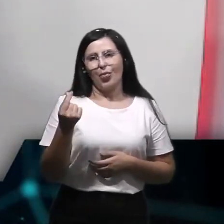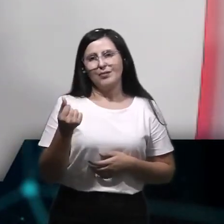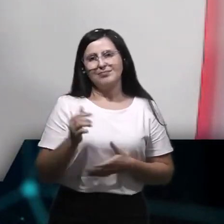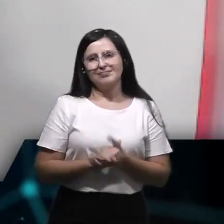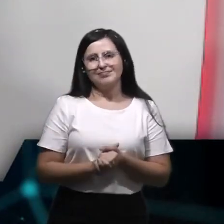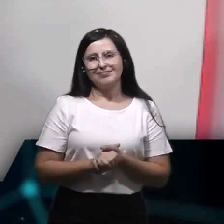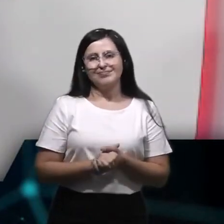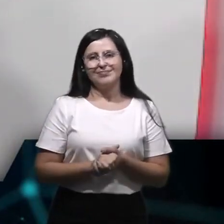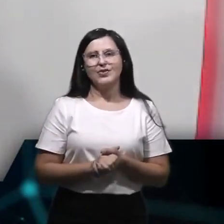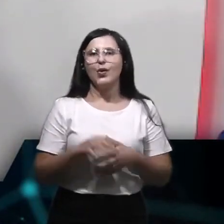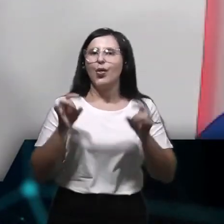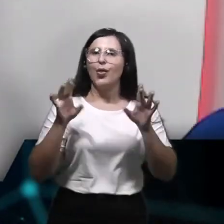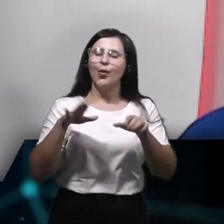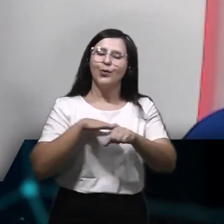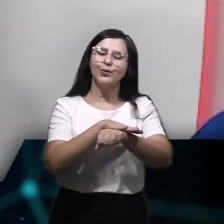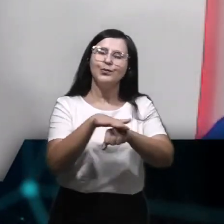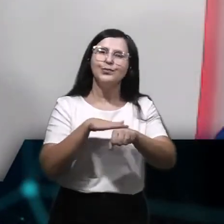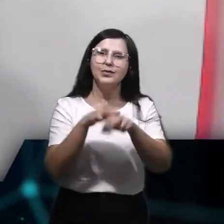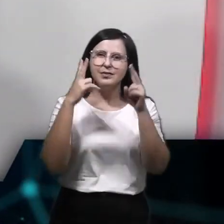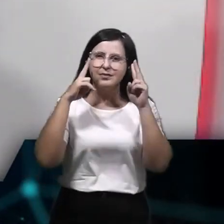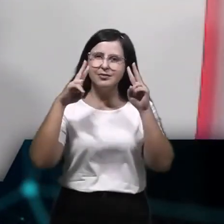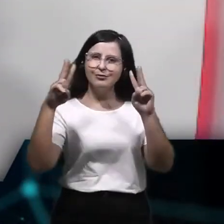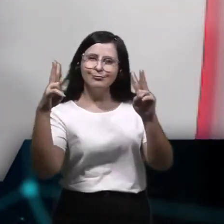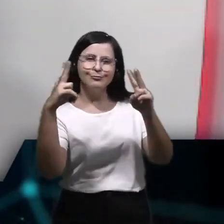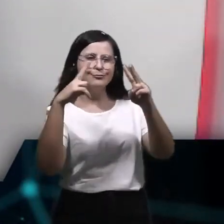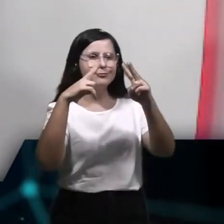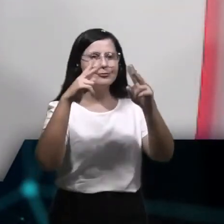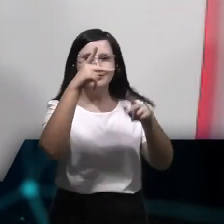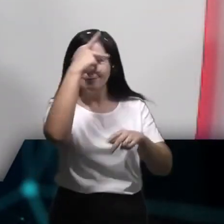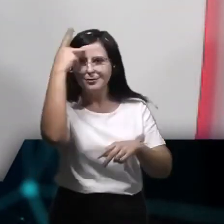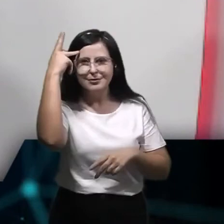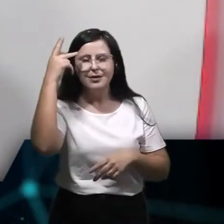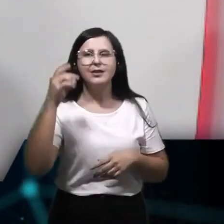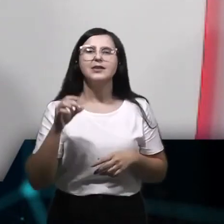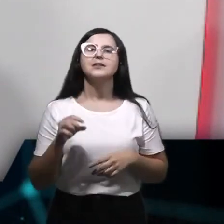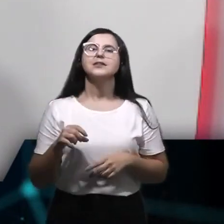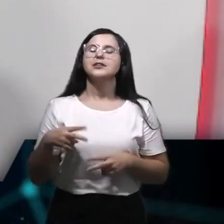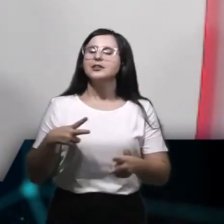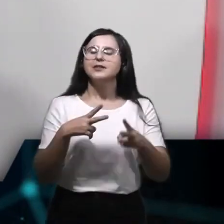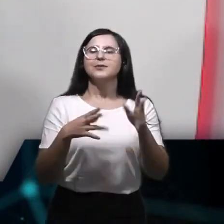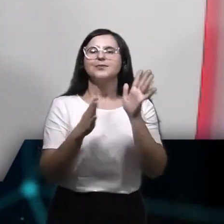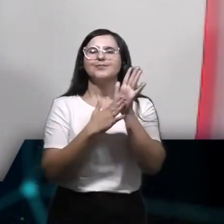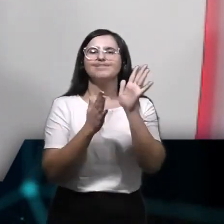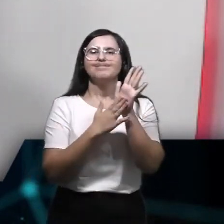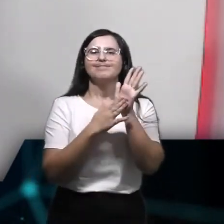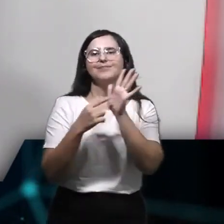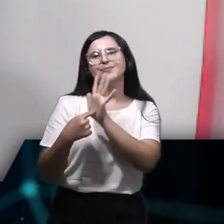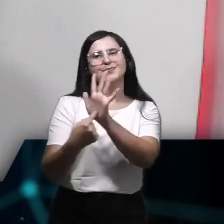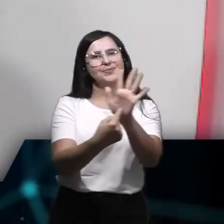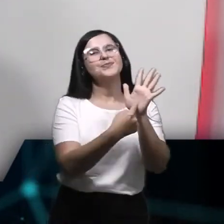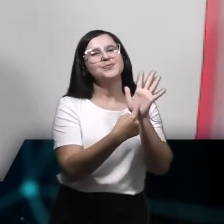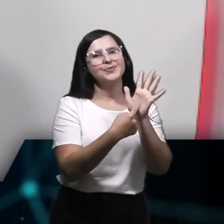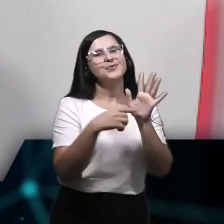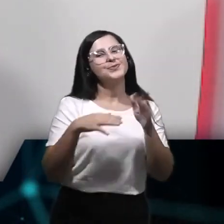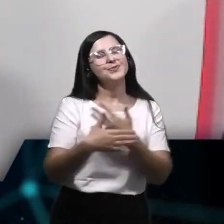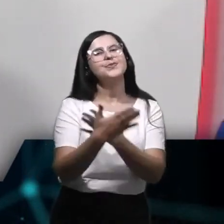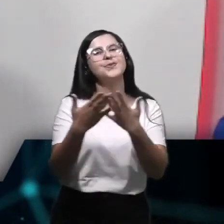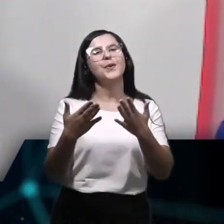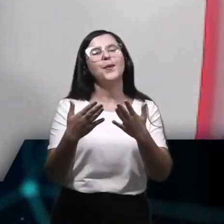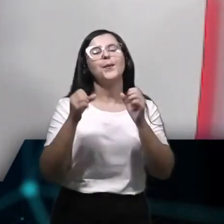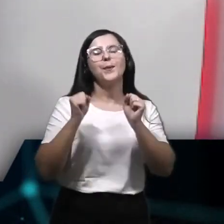uma campanha boca a boca, certo? Olho no olho, levando minhas propostas, minhas ideias, que para assim, né, a gente